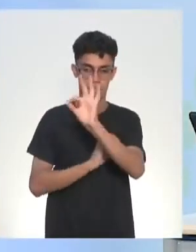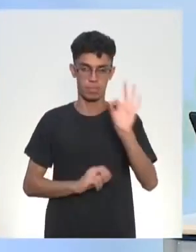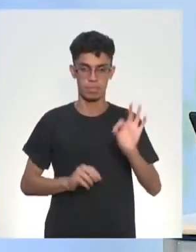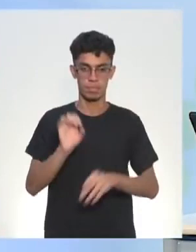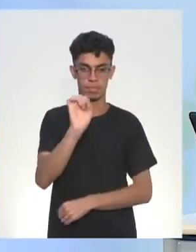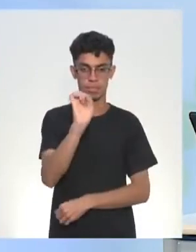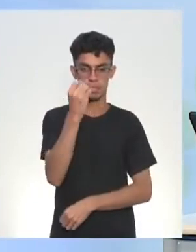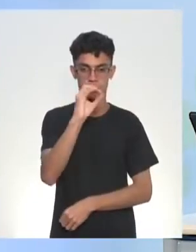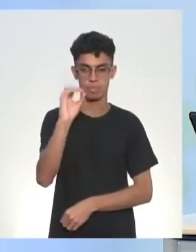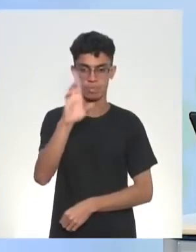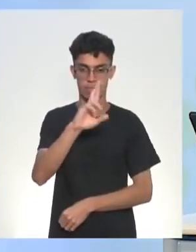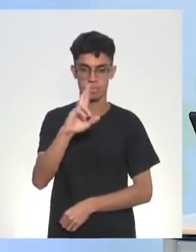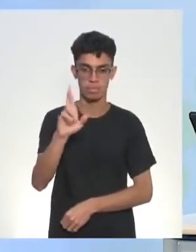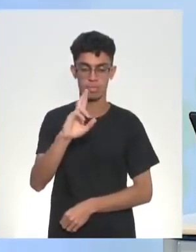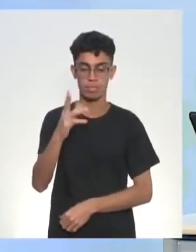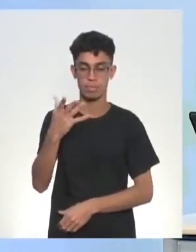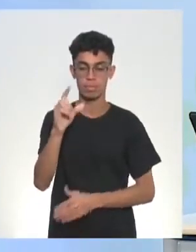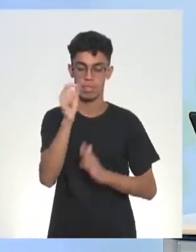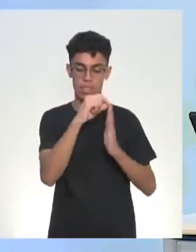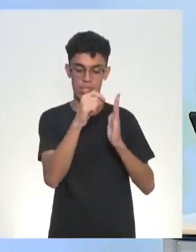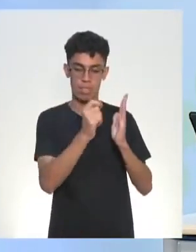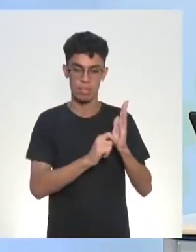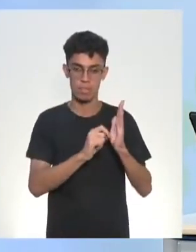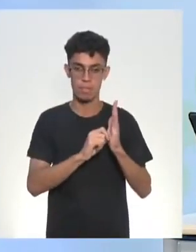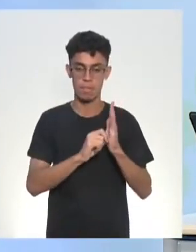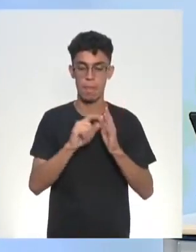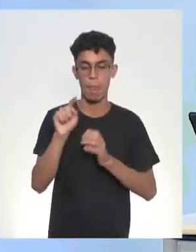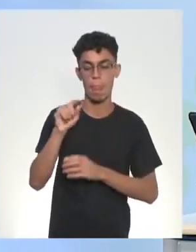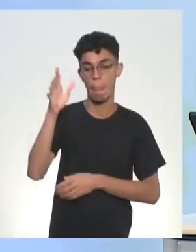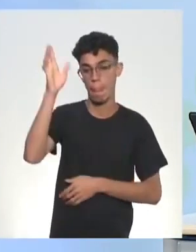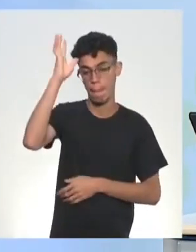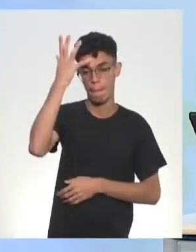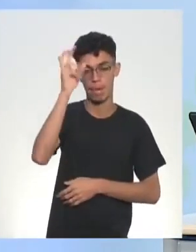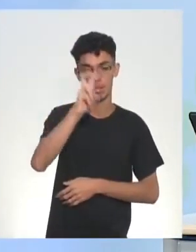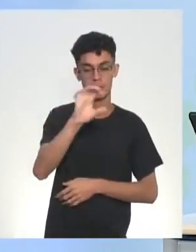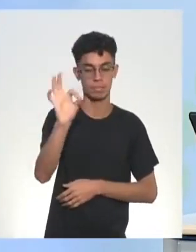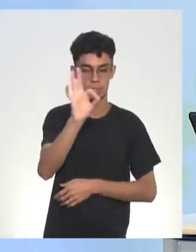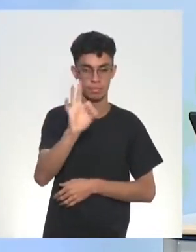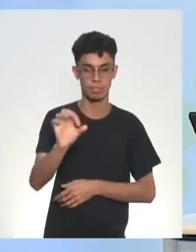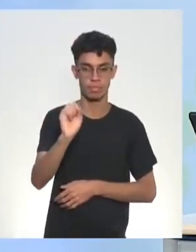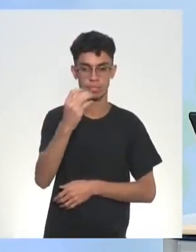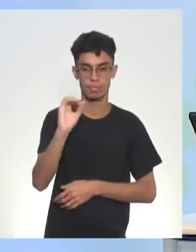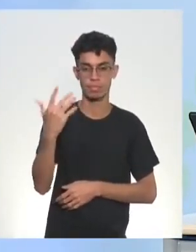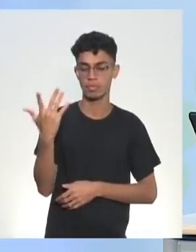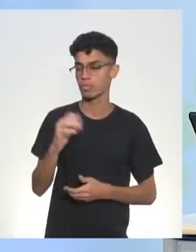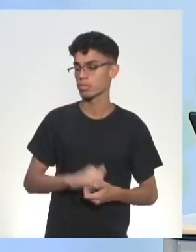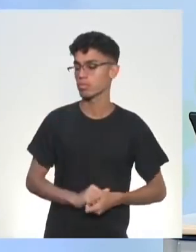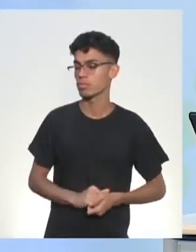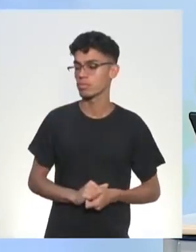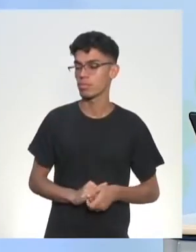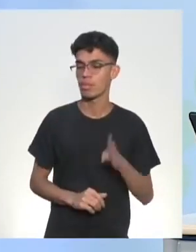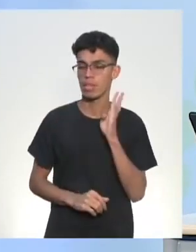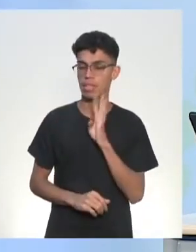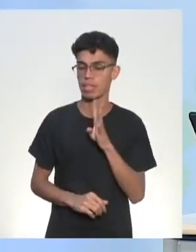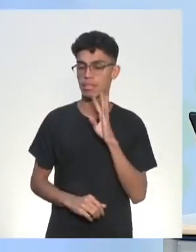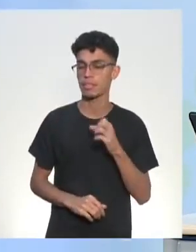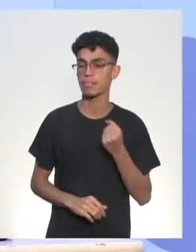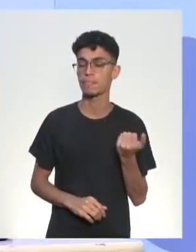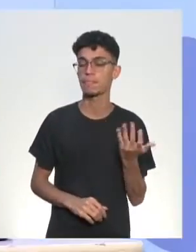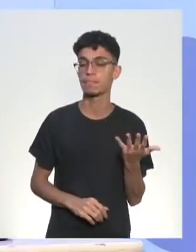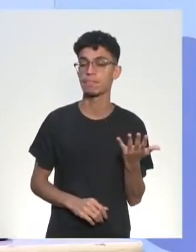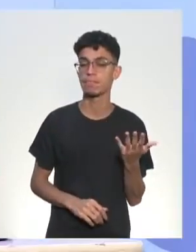5% de R$80. Escreve a fração e resolve 5% de R$80. Professora Inês, fácil, vai. Quanto